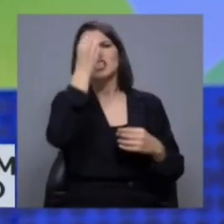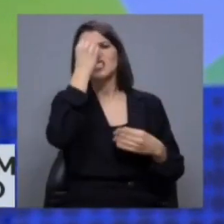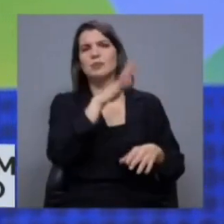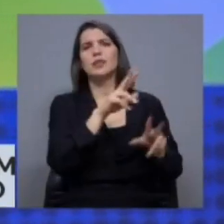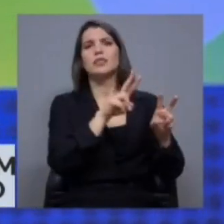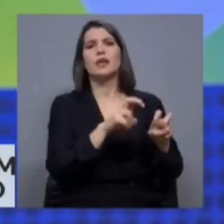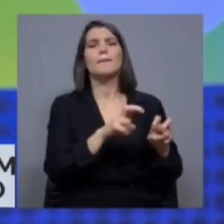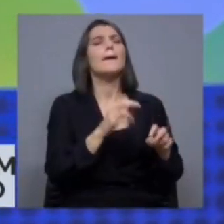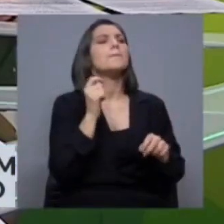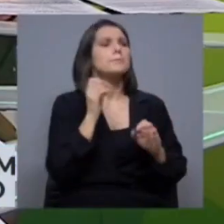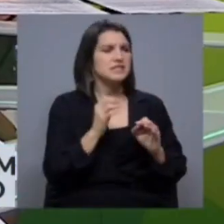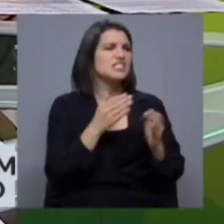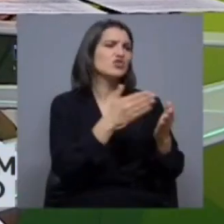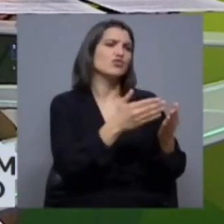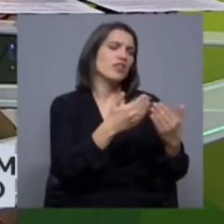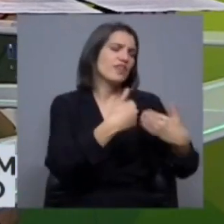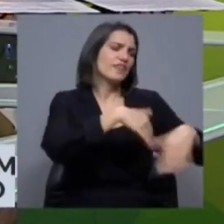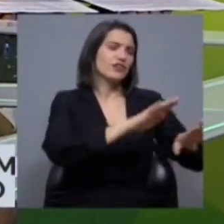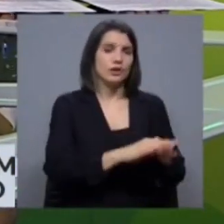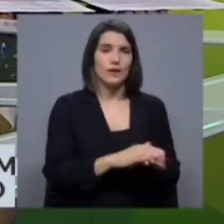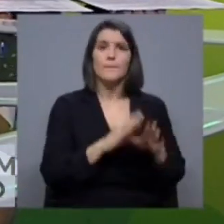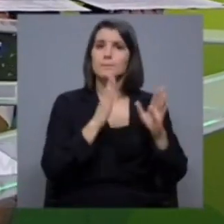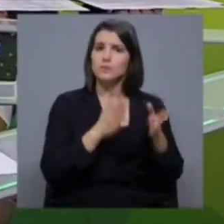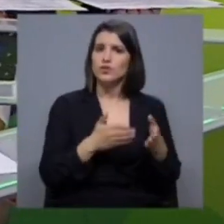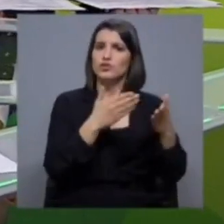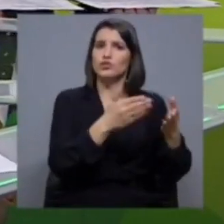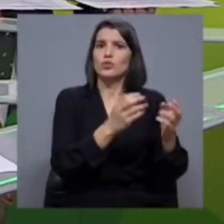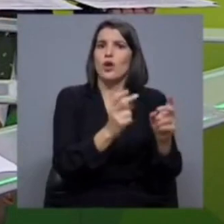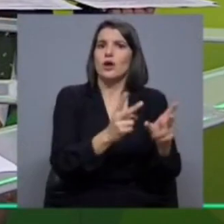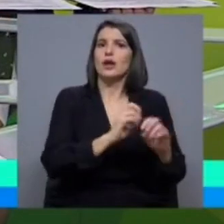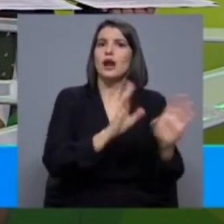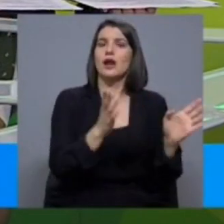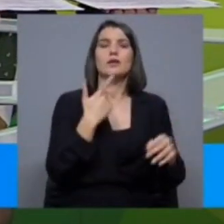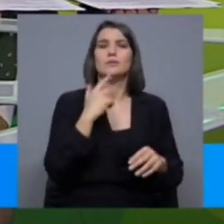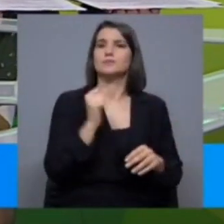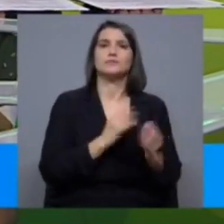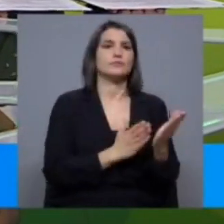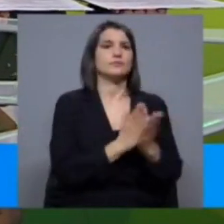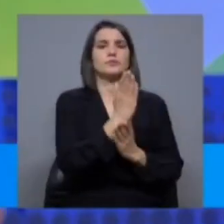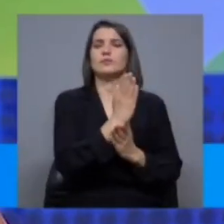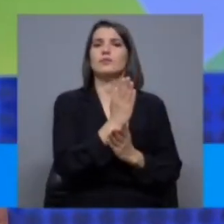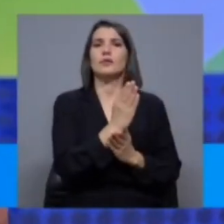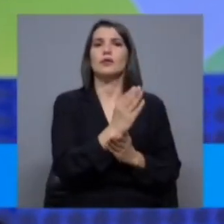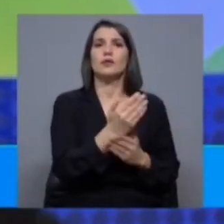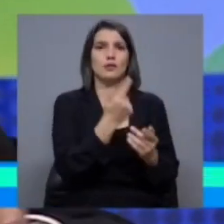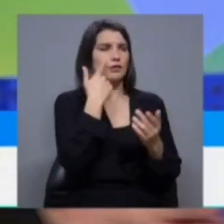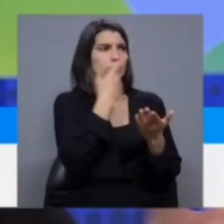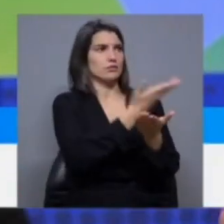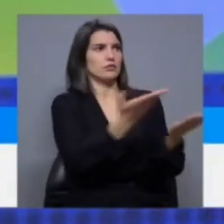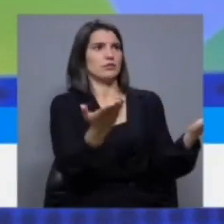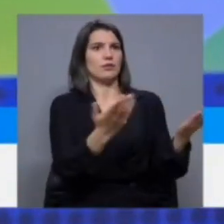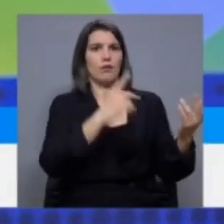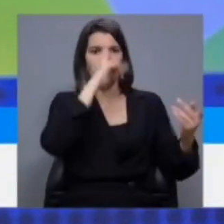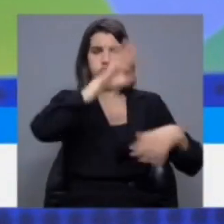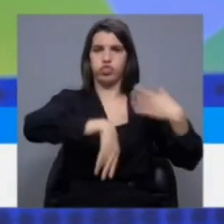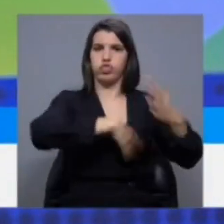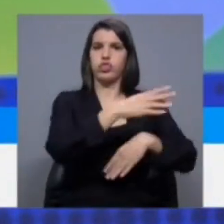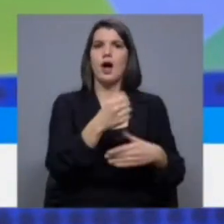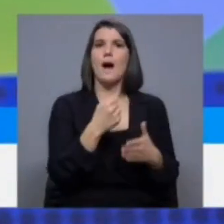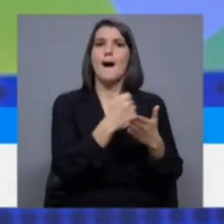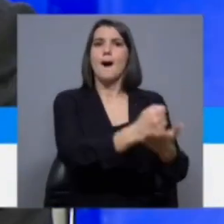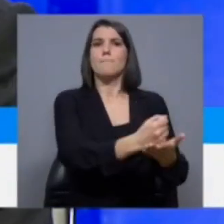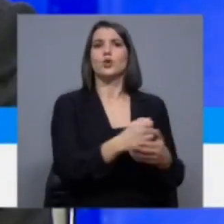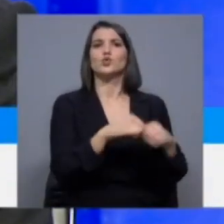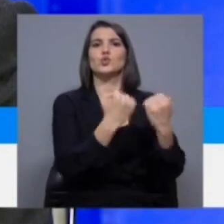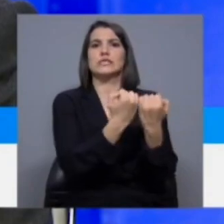discutir esses temas quem precisa de ajuda precisa mas nós também temos que pedir ajuda precisa agora o que não podemos é continuar a ter o que temos que abandalhar total dos